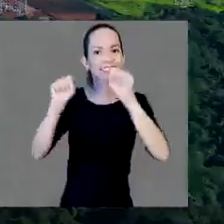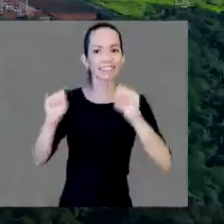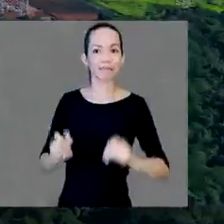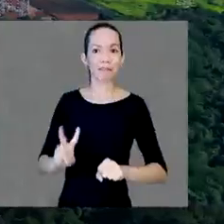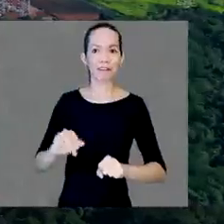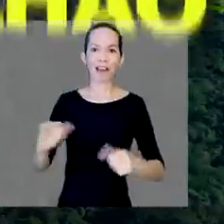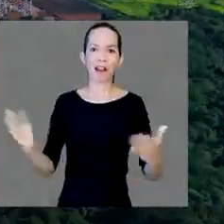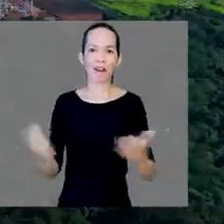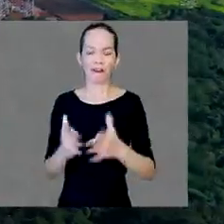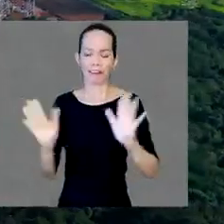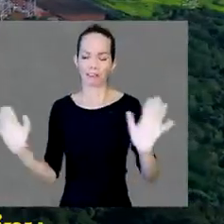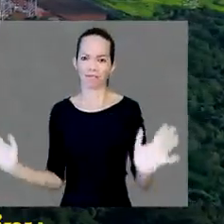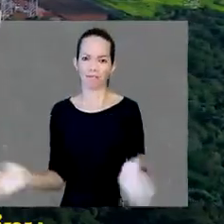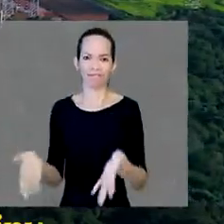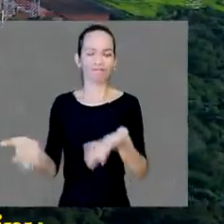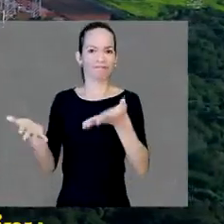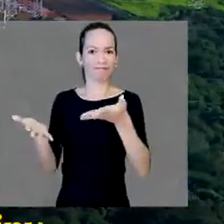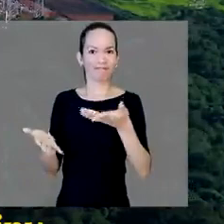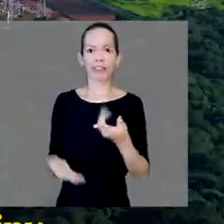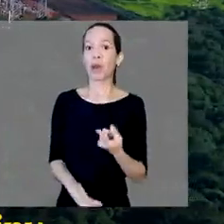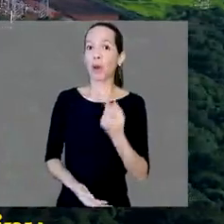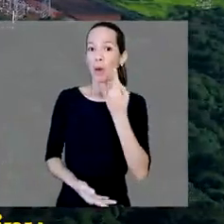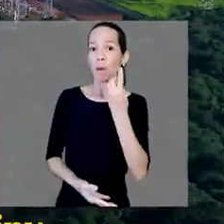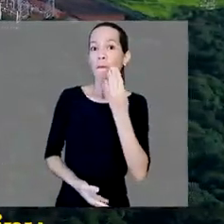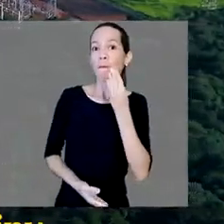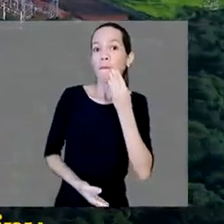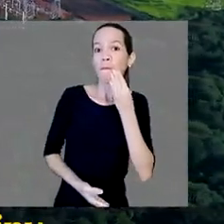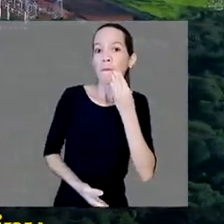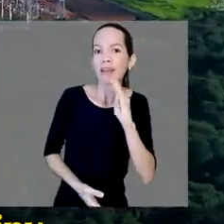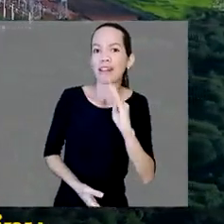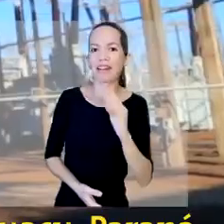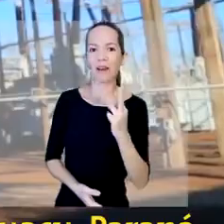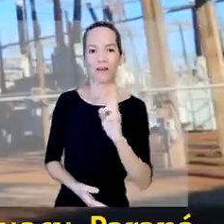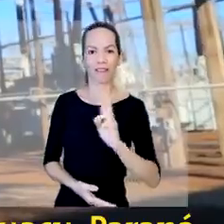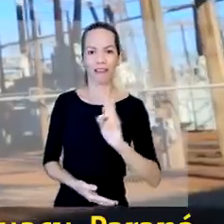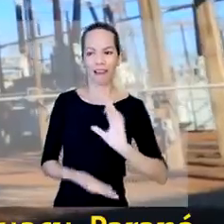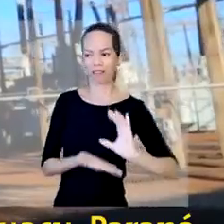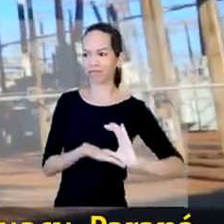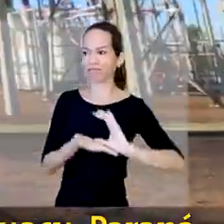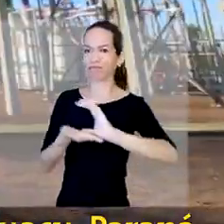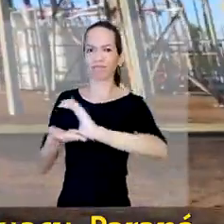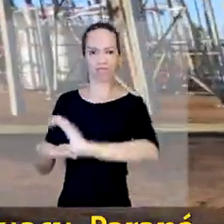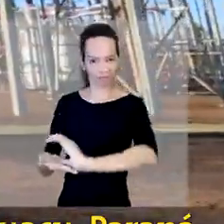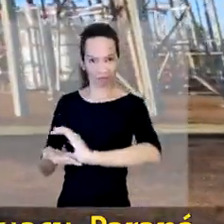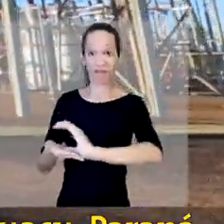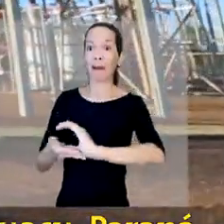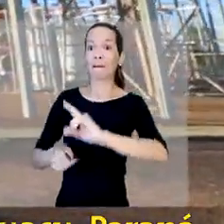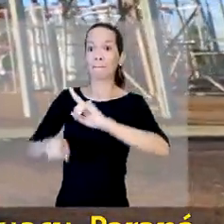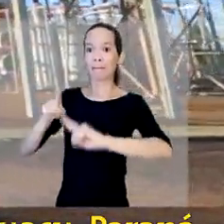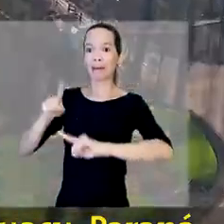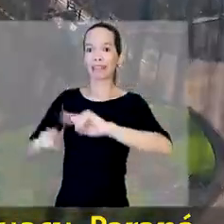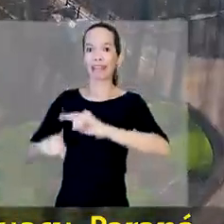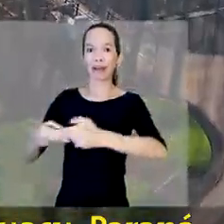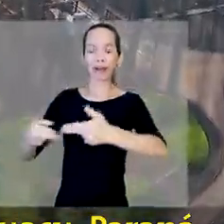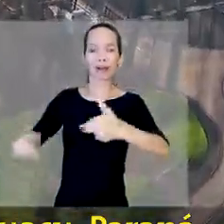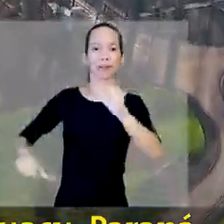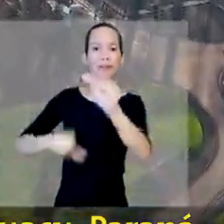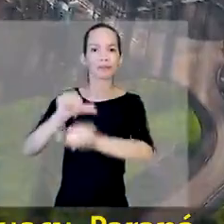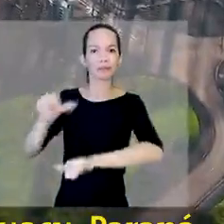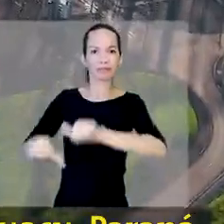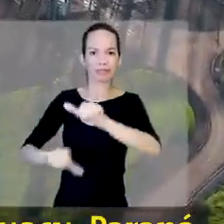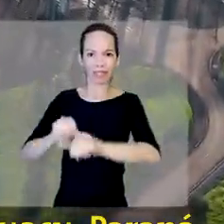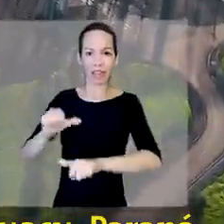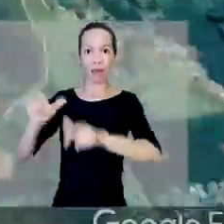que será revitalizado agora. Um investimento de R$1 bilhão da Itaipu para trocar equipamentos nas subestações de Foz do